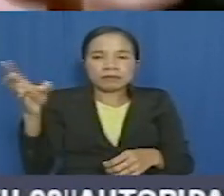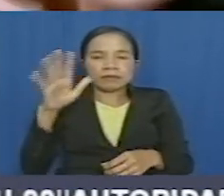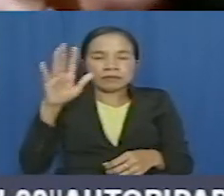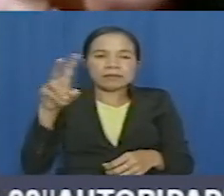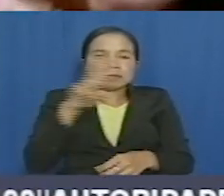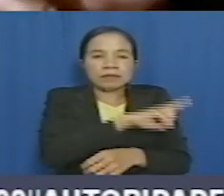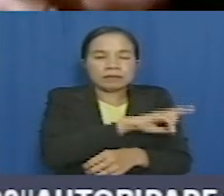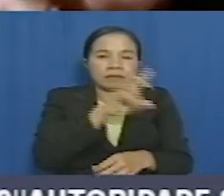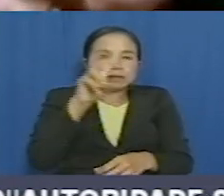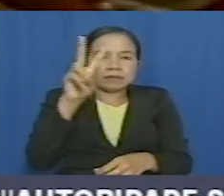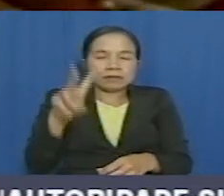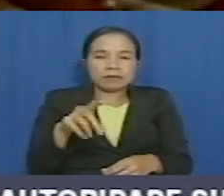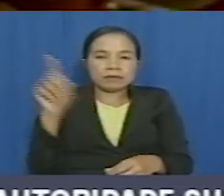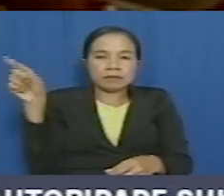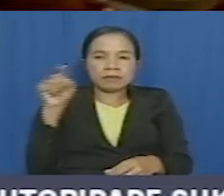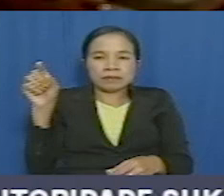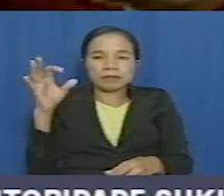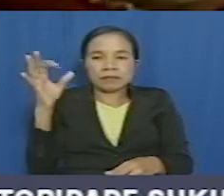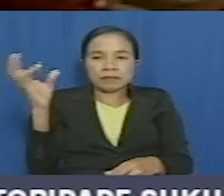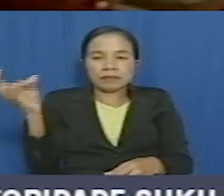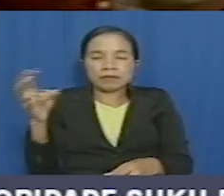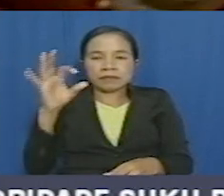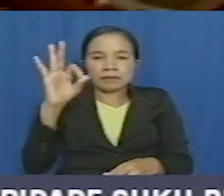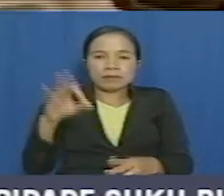rua, 15% de Lima no Lourdes em Cia, o seu total